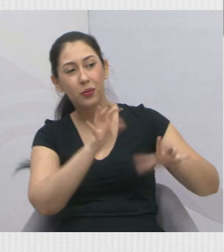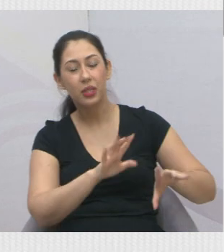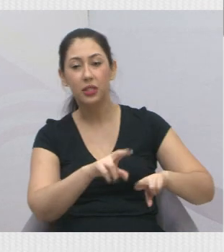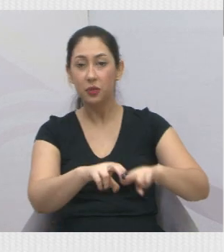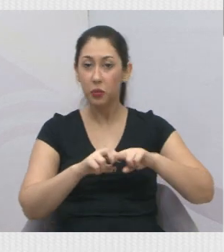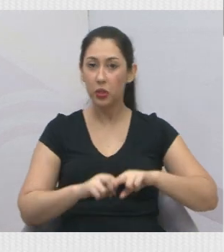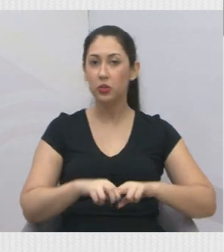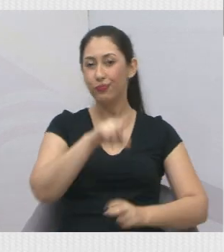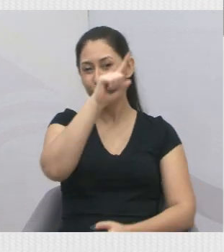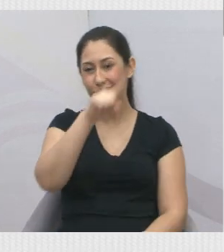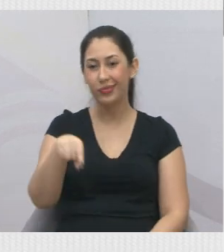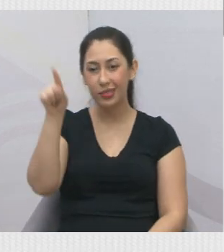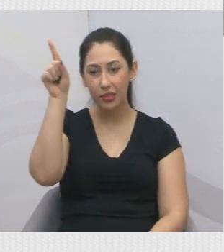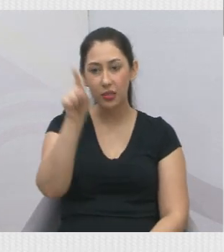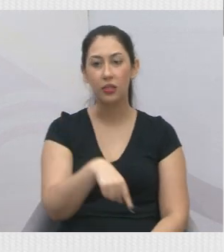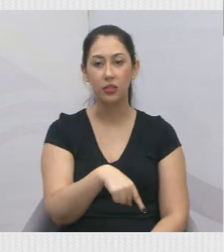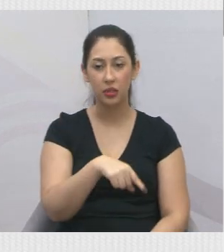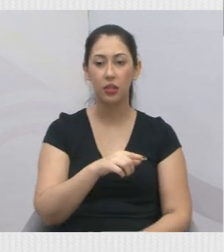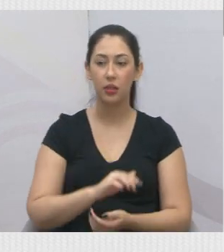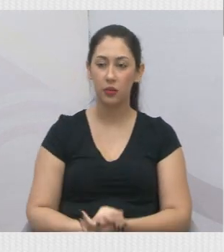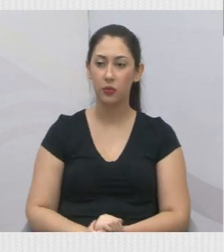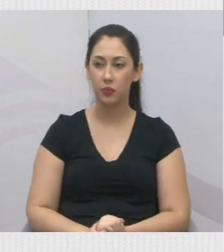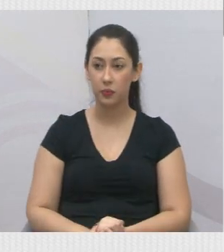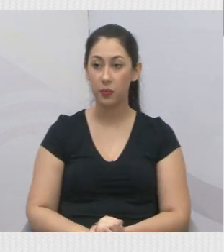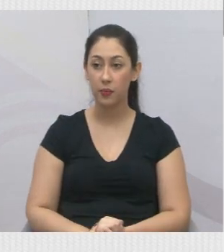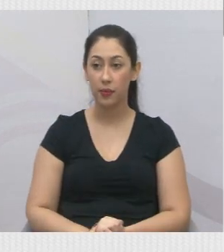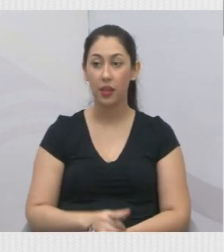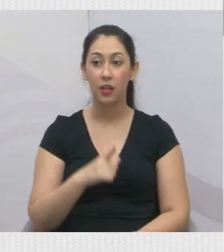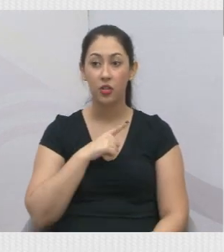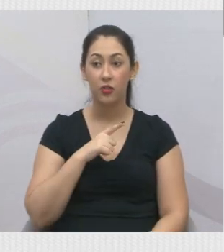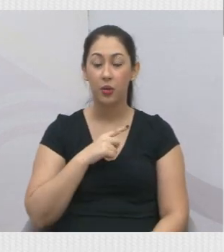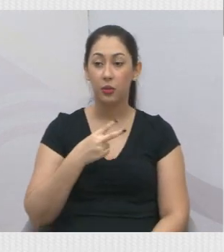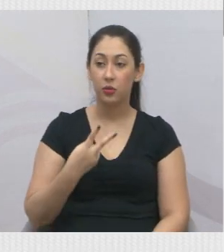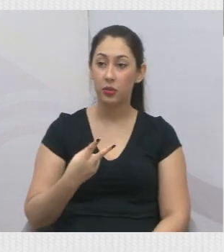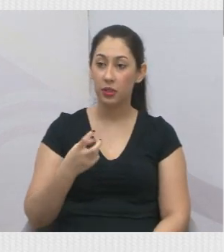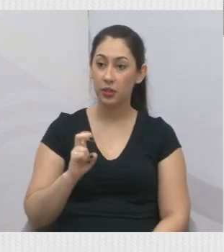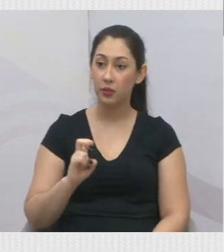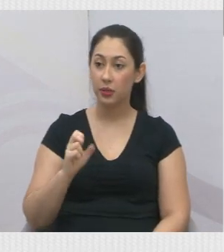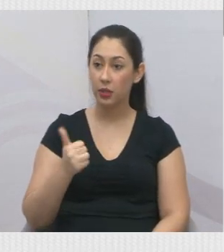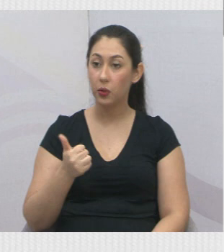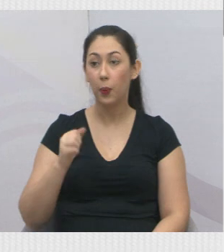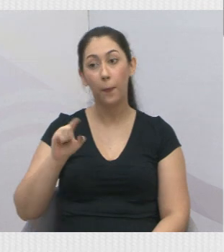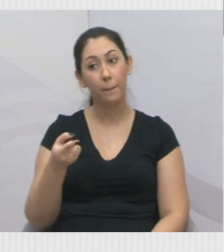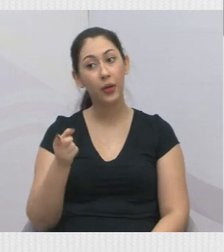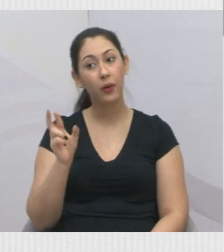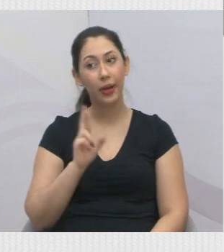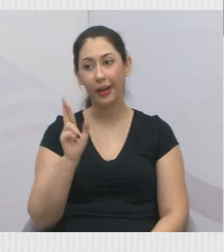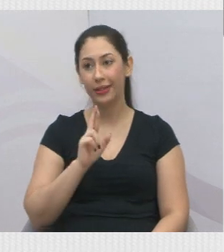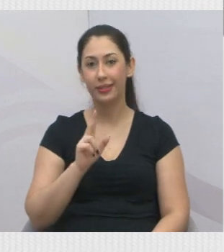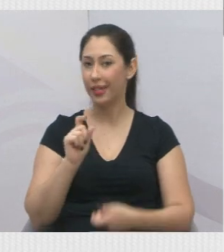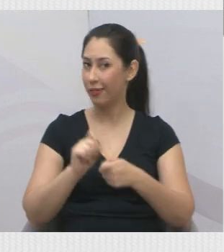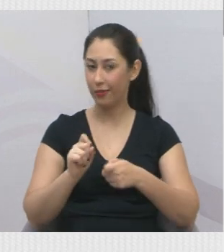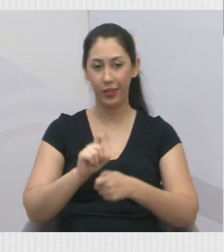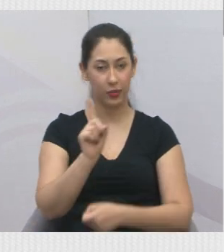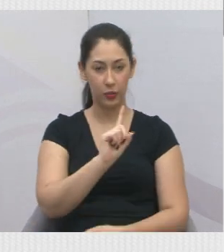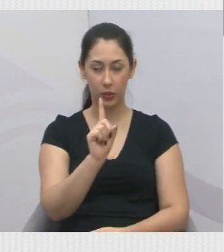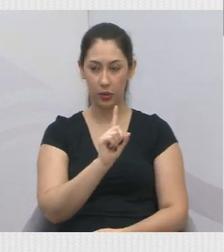cancelado por alguma situação ocorrida nesse sentido. Então tivemos R$ 251.000, tá, que não foi executado no